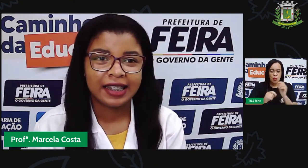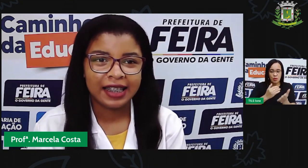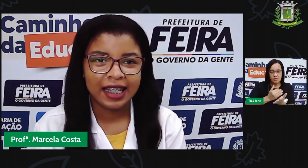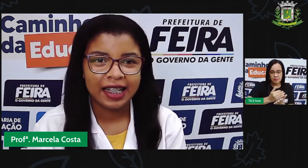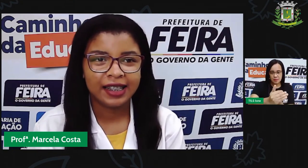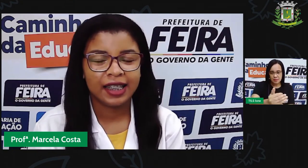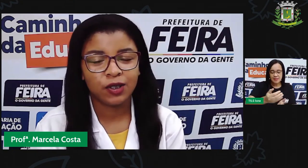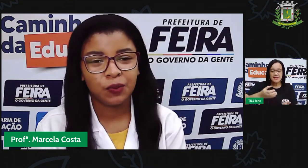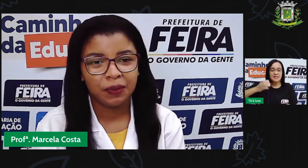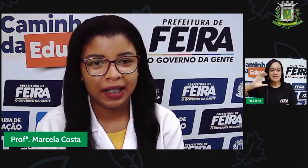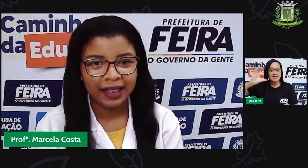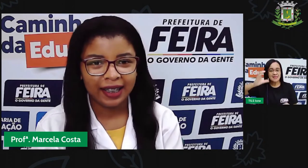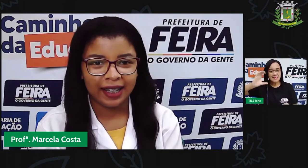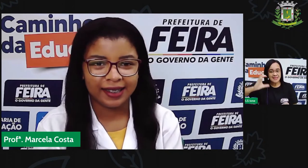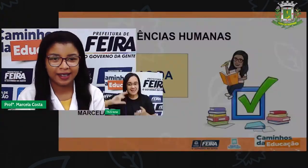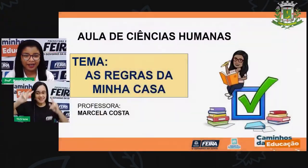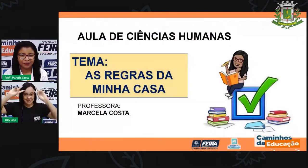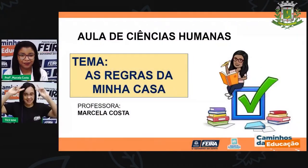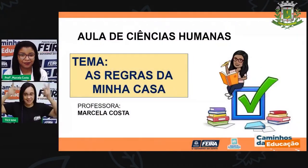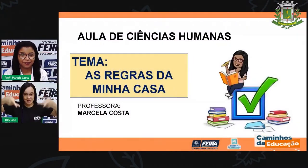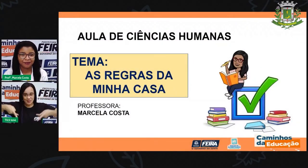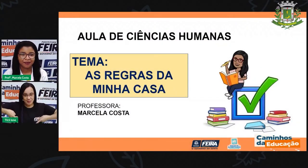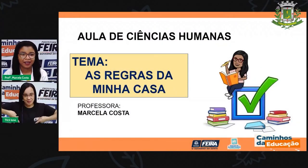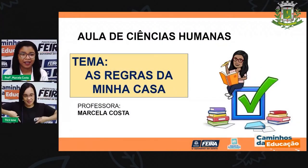ciências humanas.